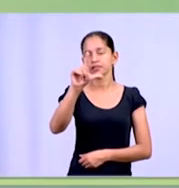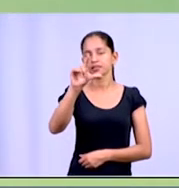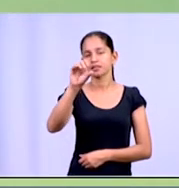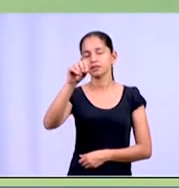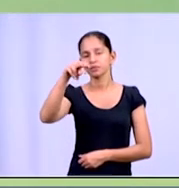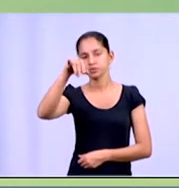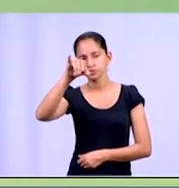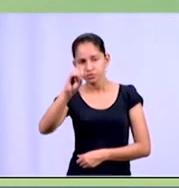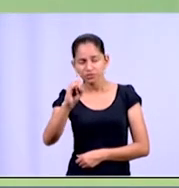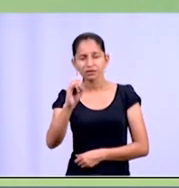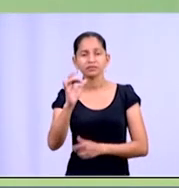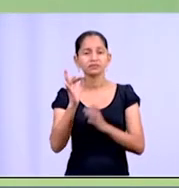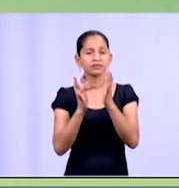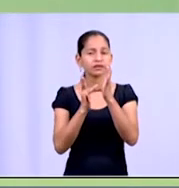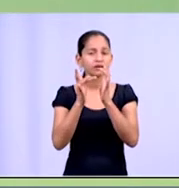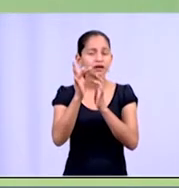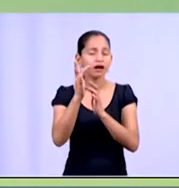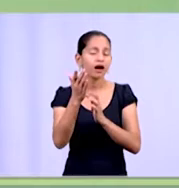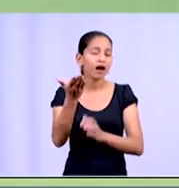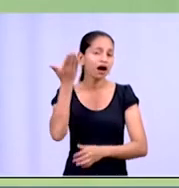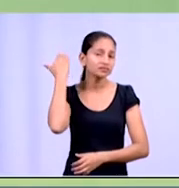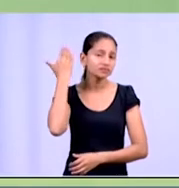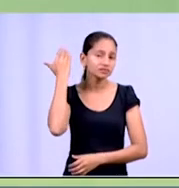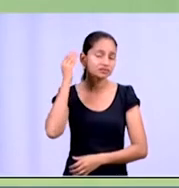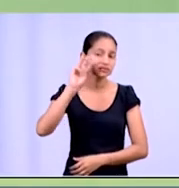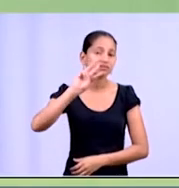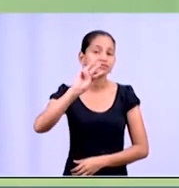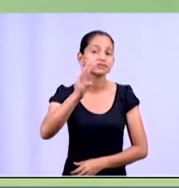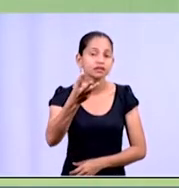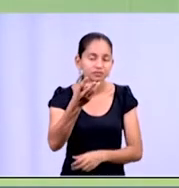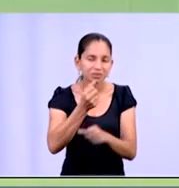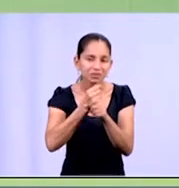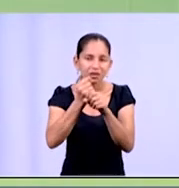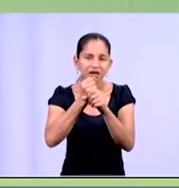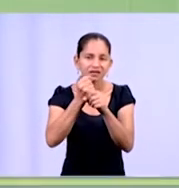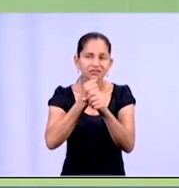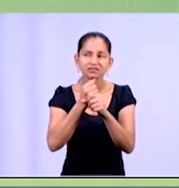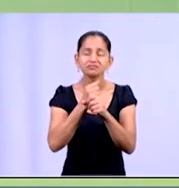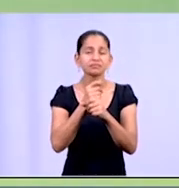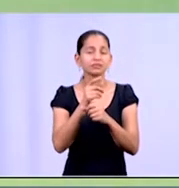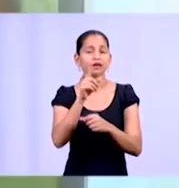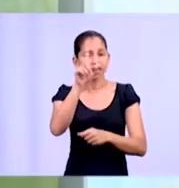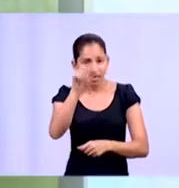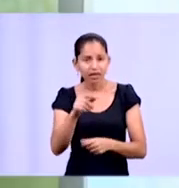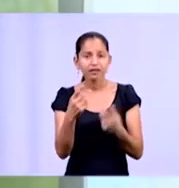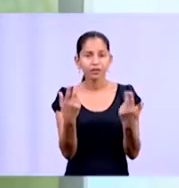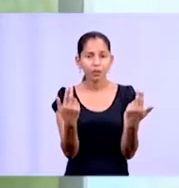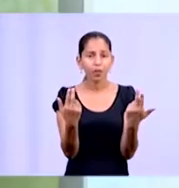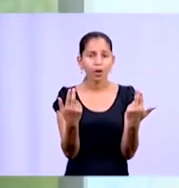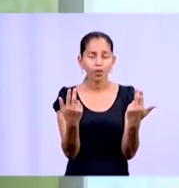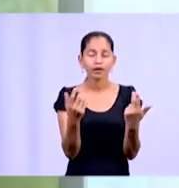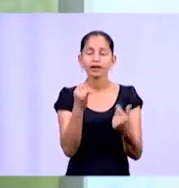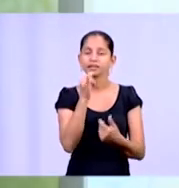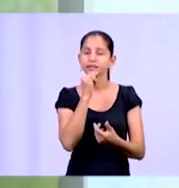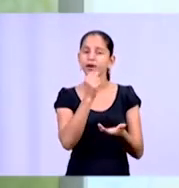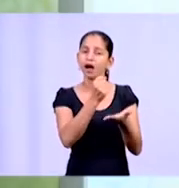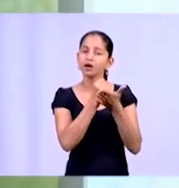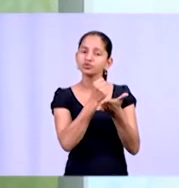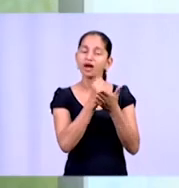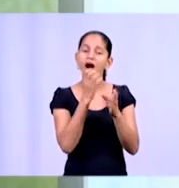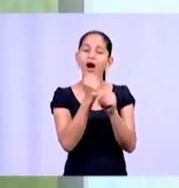3 mil anos antes de Cristo. E para que servia essa maquininha? É uma máquina criada pelo homem. Ele ajudava a